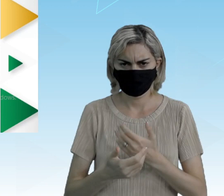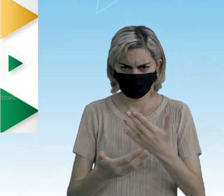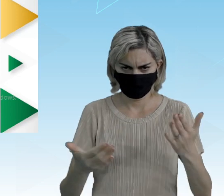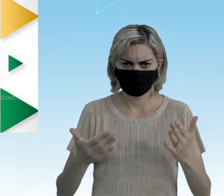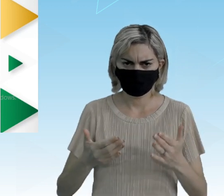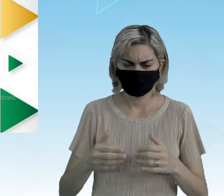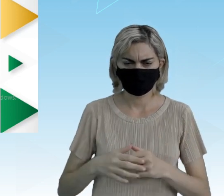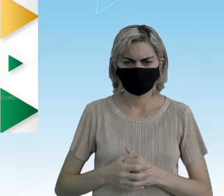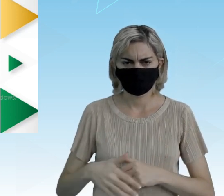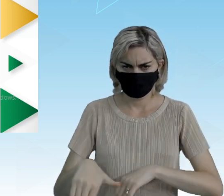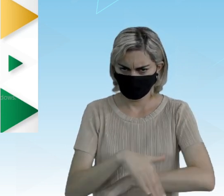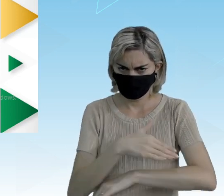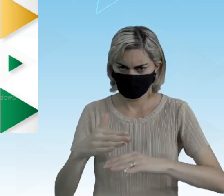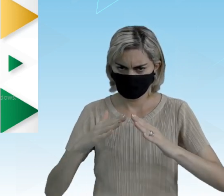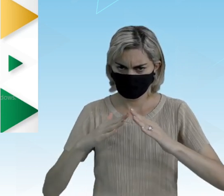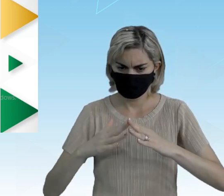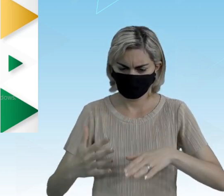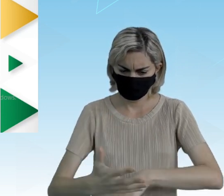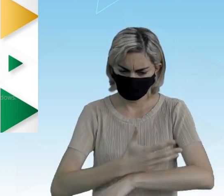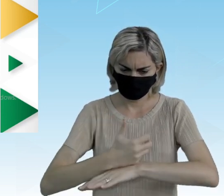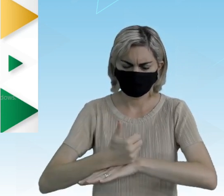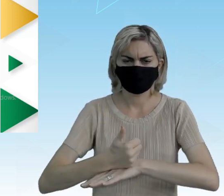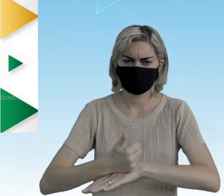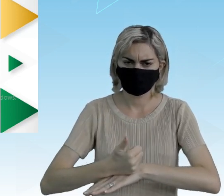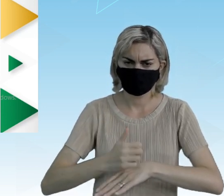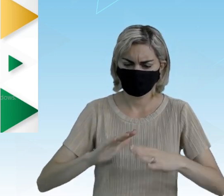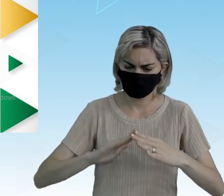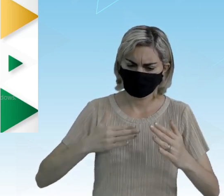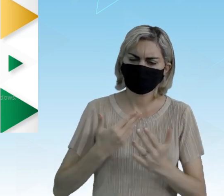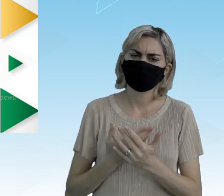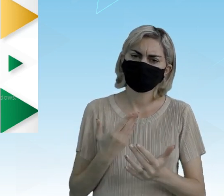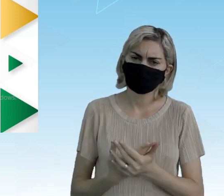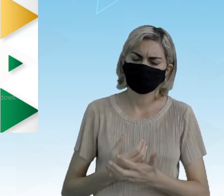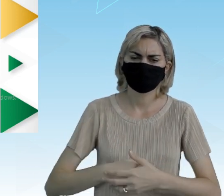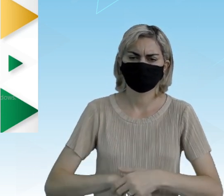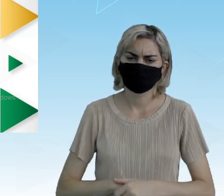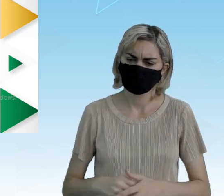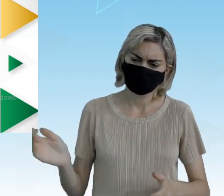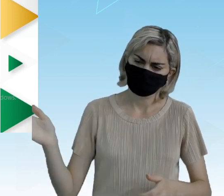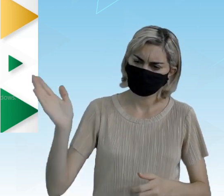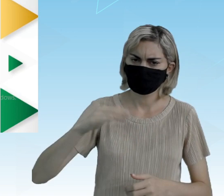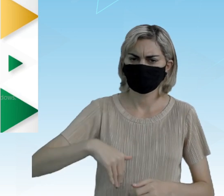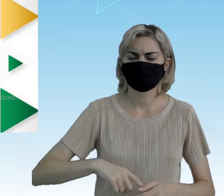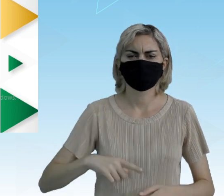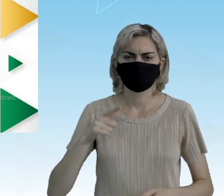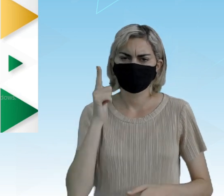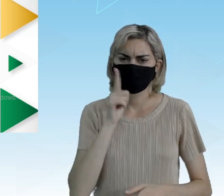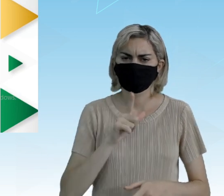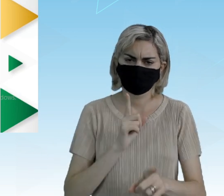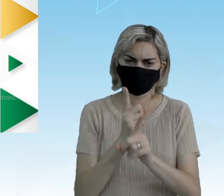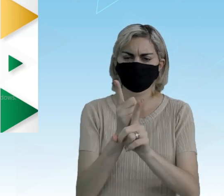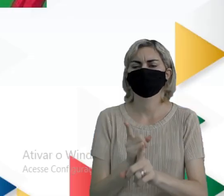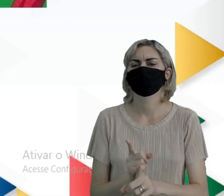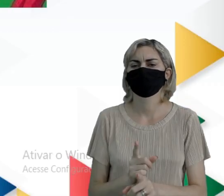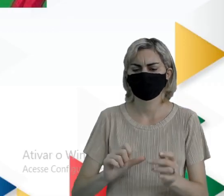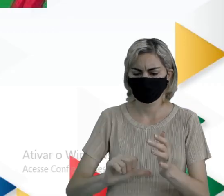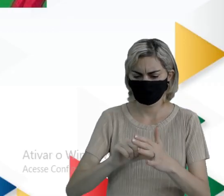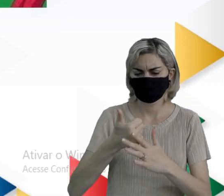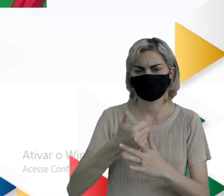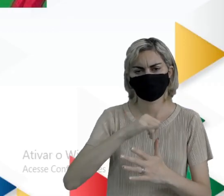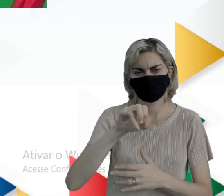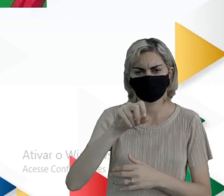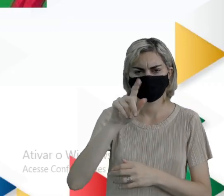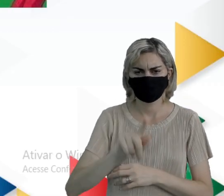rua de vocês? Na pracinha? Na escola? Vamos lá ver se vocês conseguem identificar. Esse primeiro